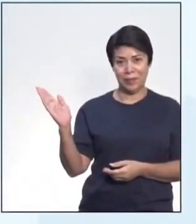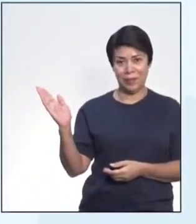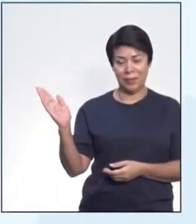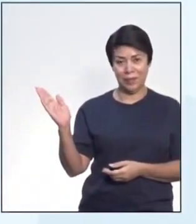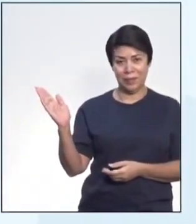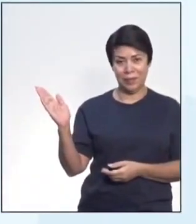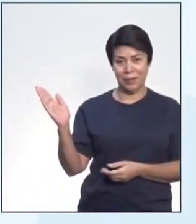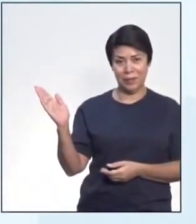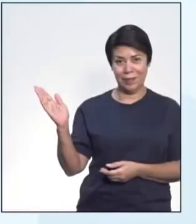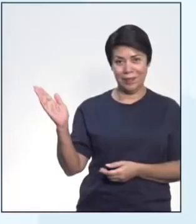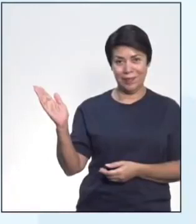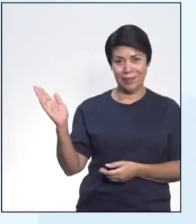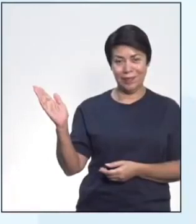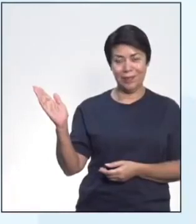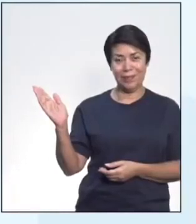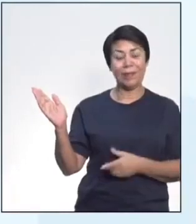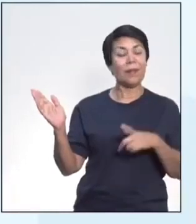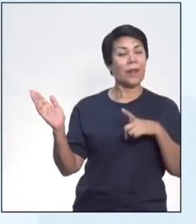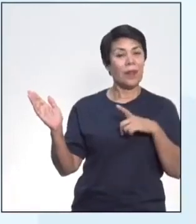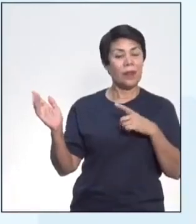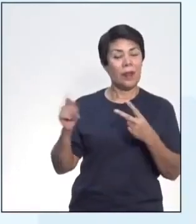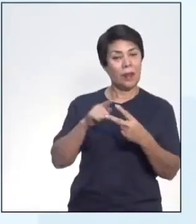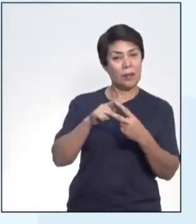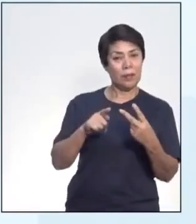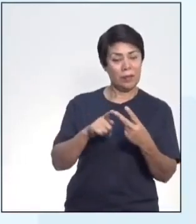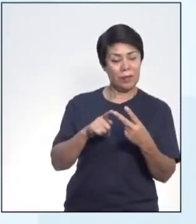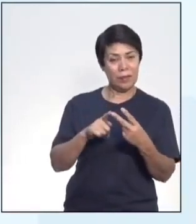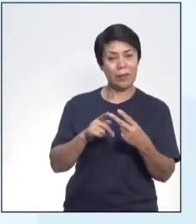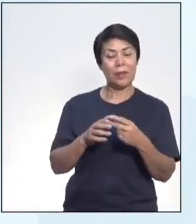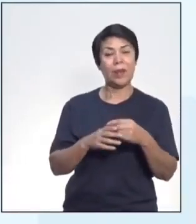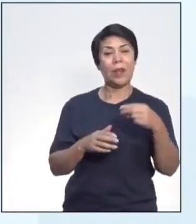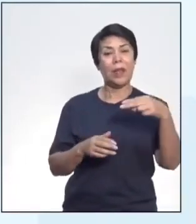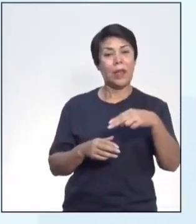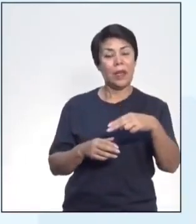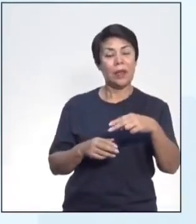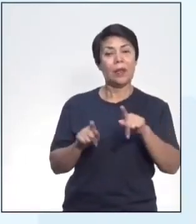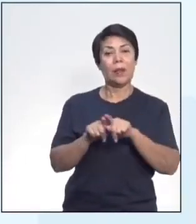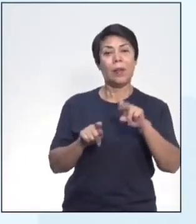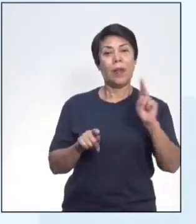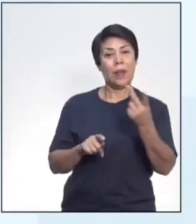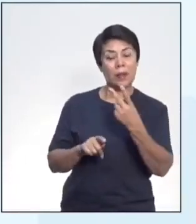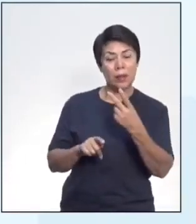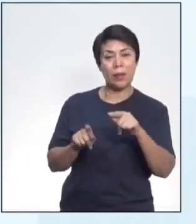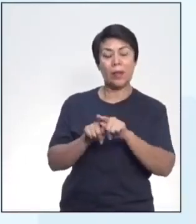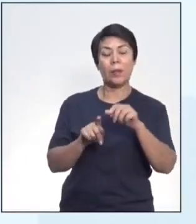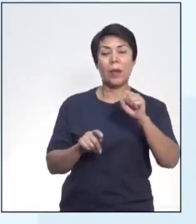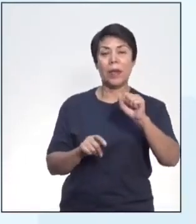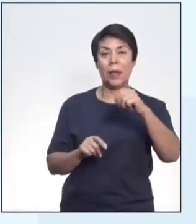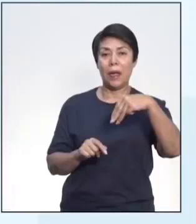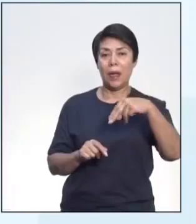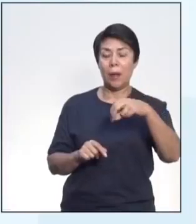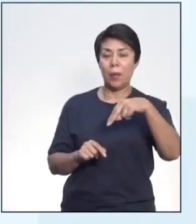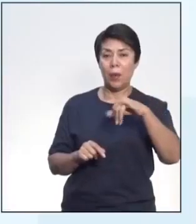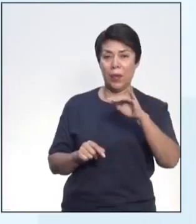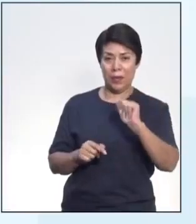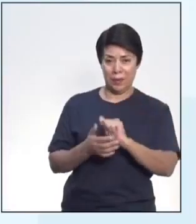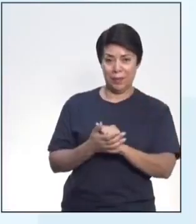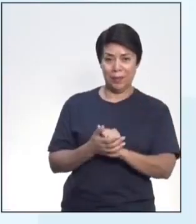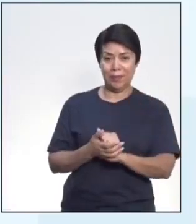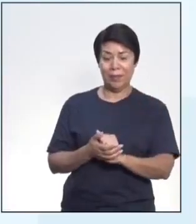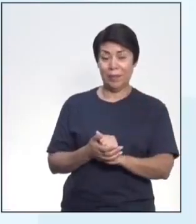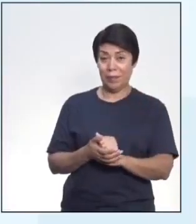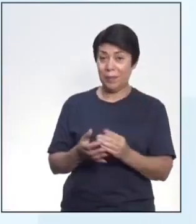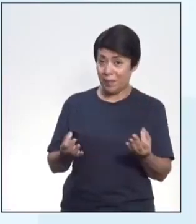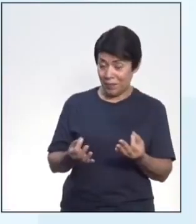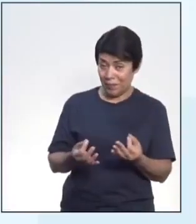produto ao mesmo tempo, coexistindo, né? Ou seja, eu tenho nitrogênio, hidrogênio e amônia. Foi o que nós acabamos de falar,